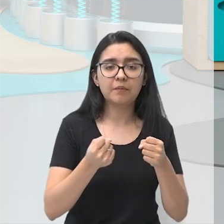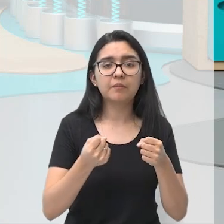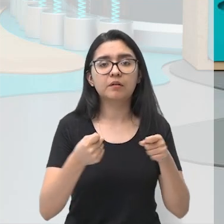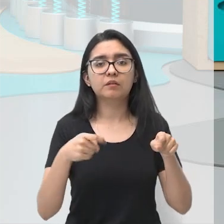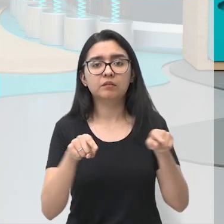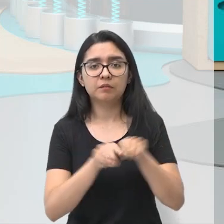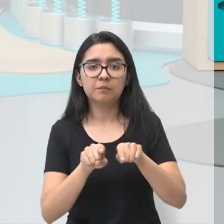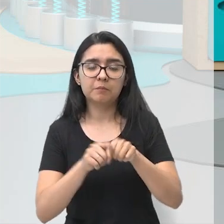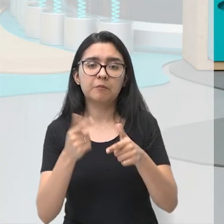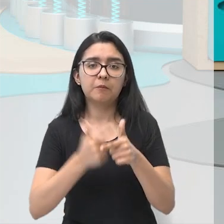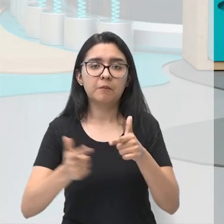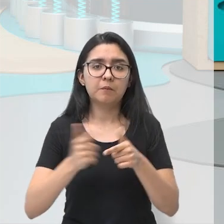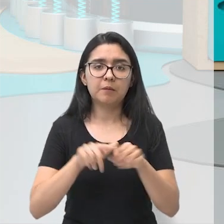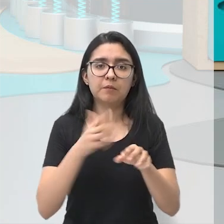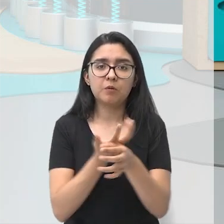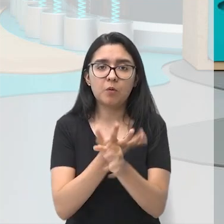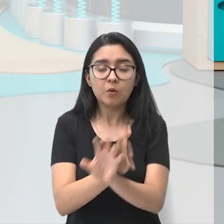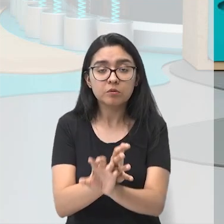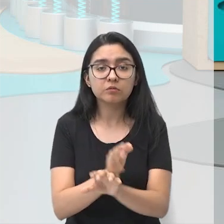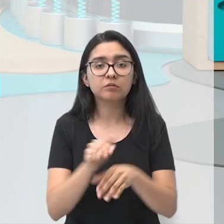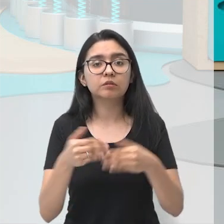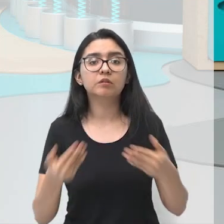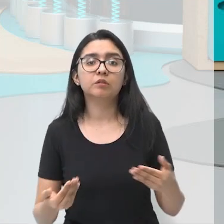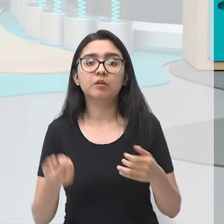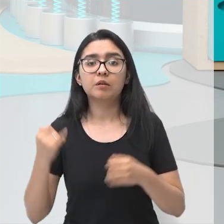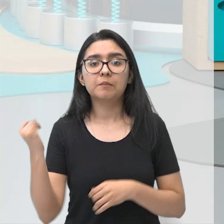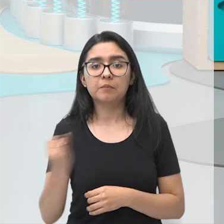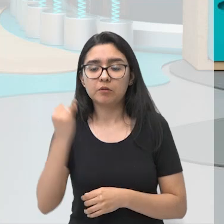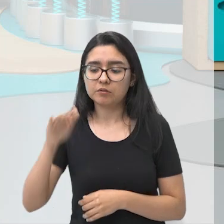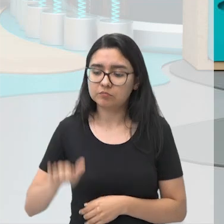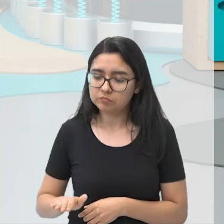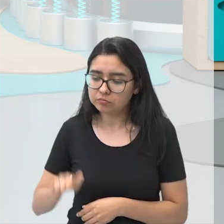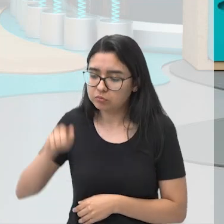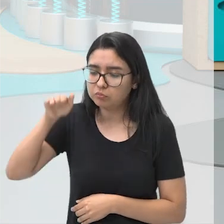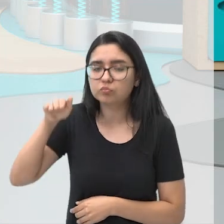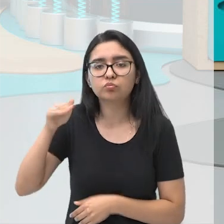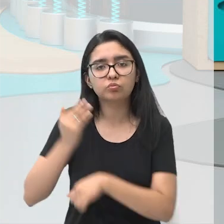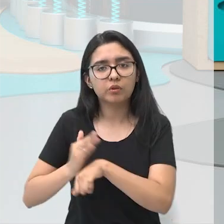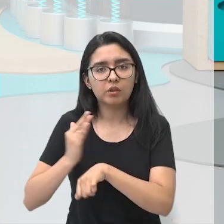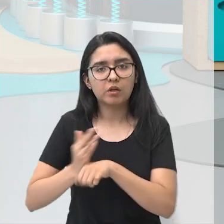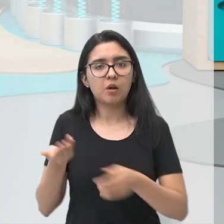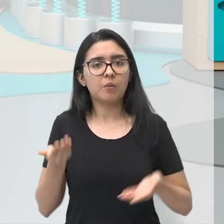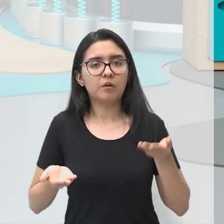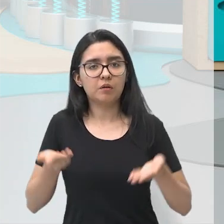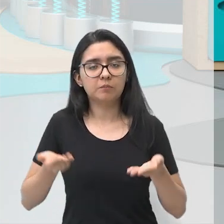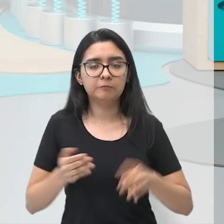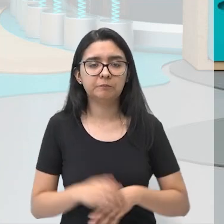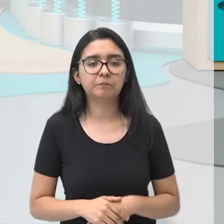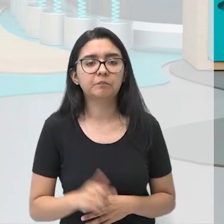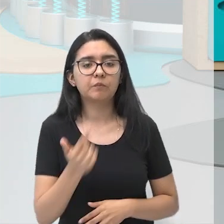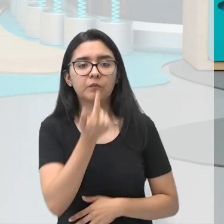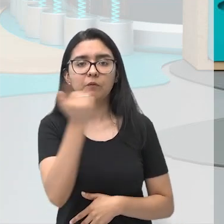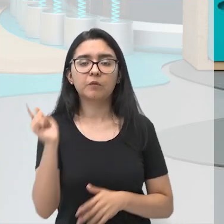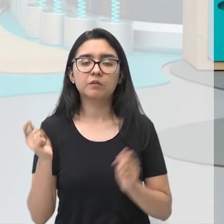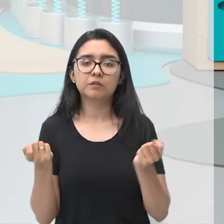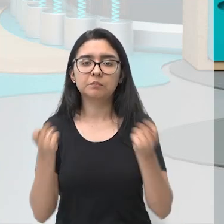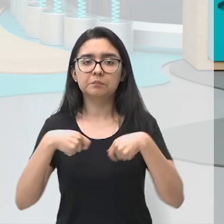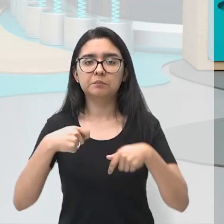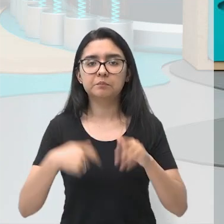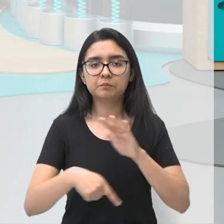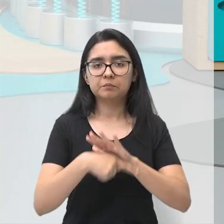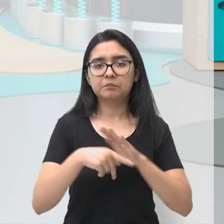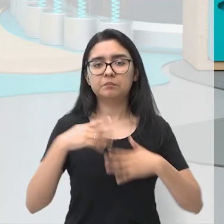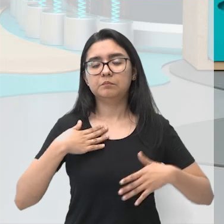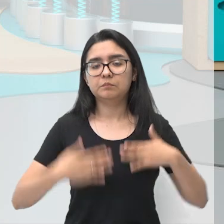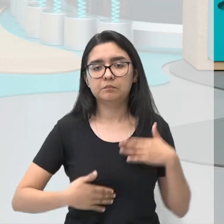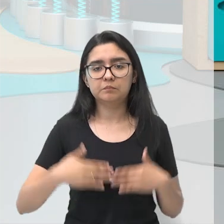problemas osteomusculares, então é importante, desde muito novo, começar a trabalhar o equilíbrio. Outra capacidade física que tivemos a